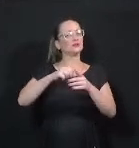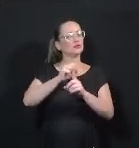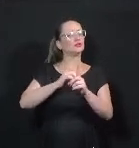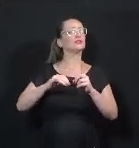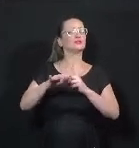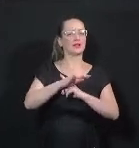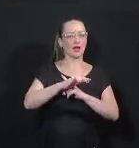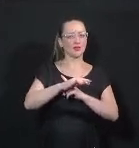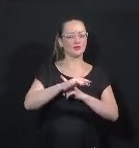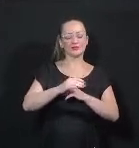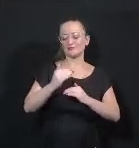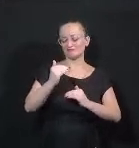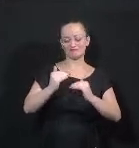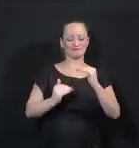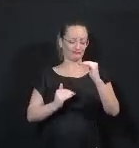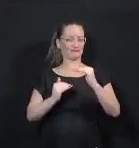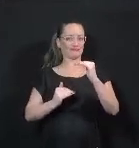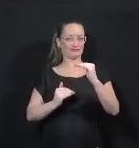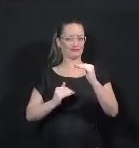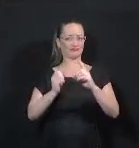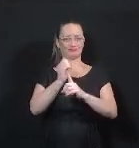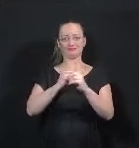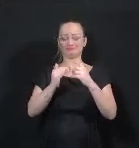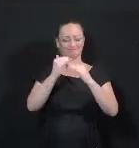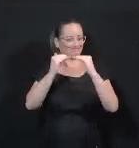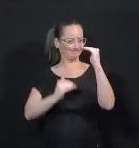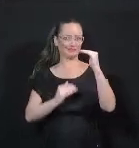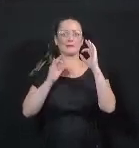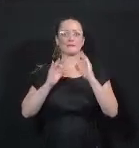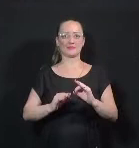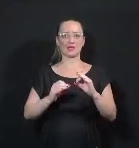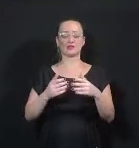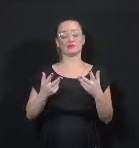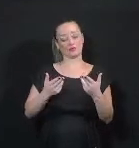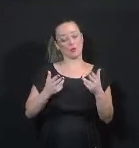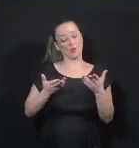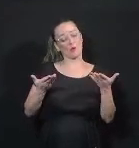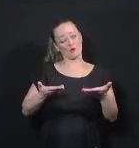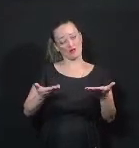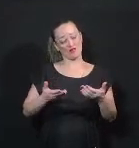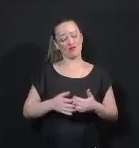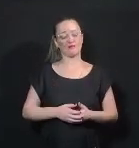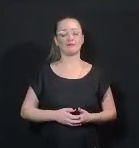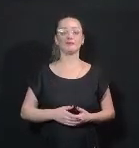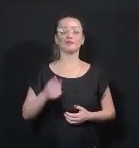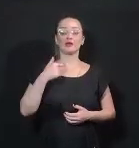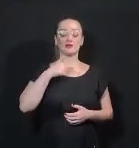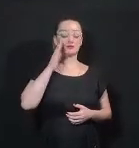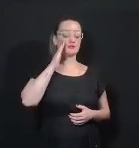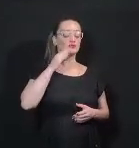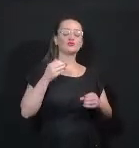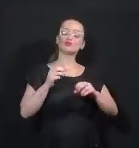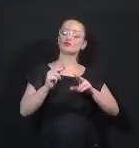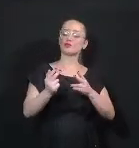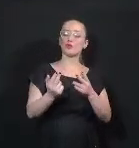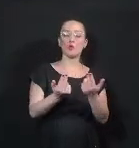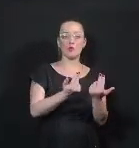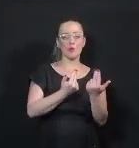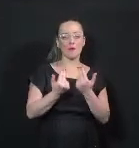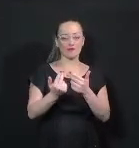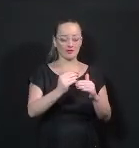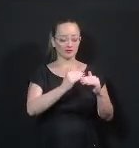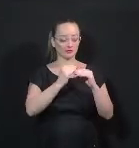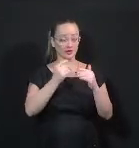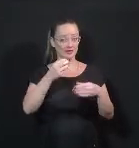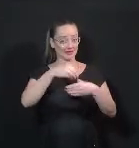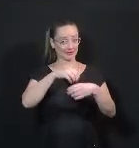de desigualdades sociais profundas, como é o nosso caso, esse princípio igualitário